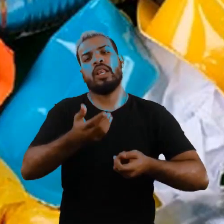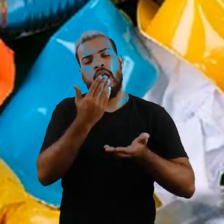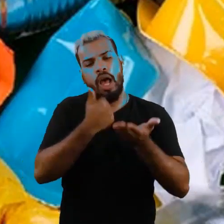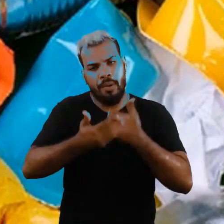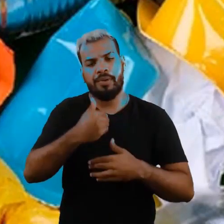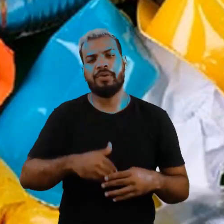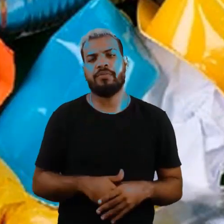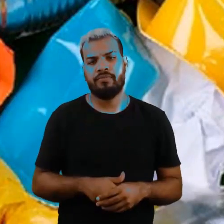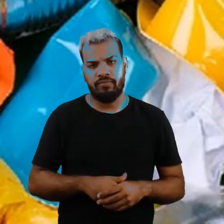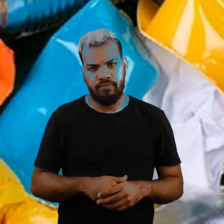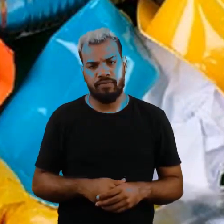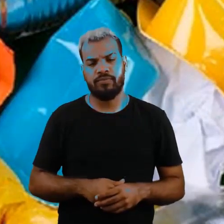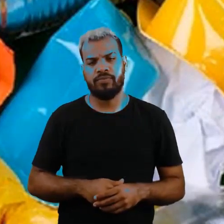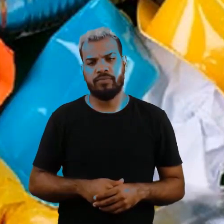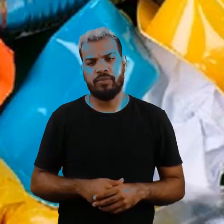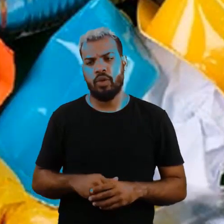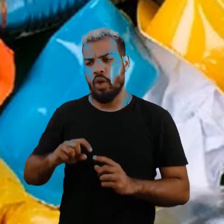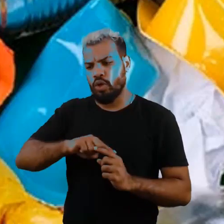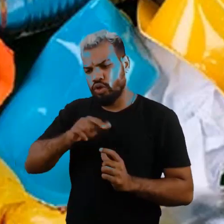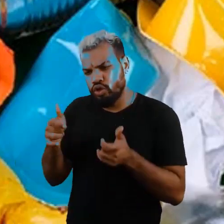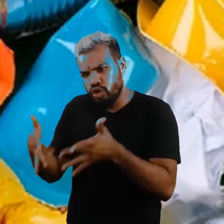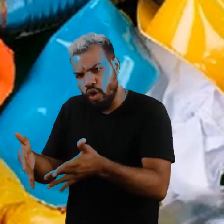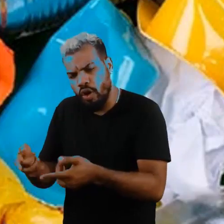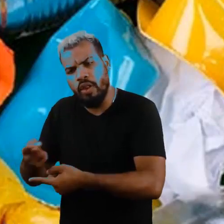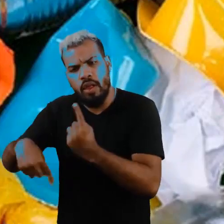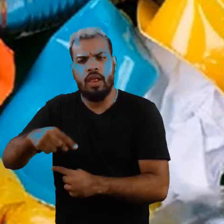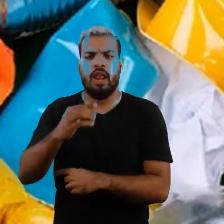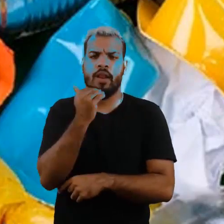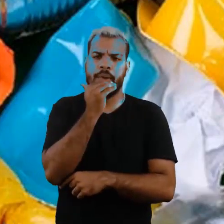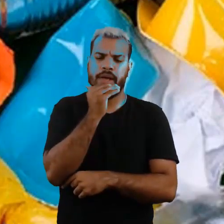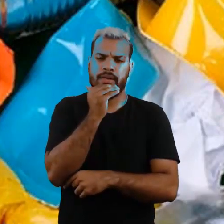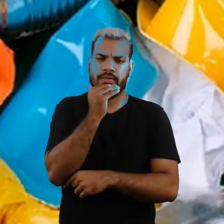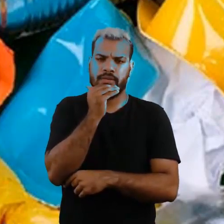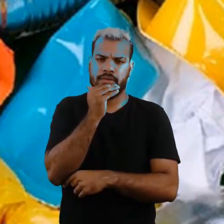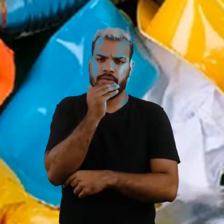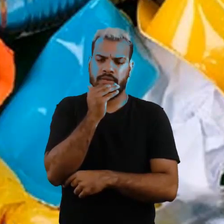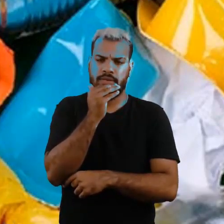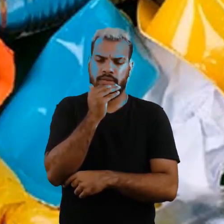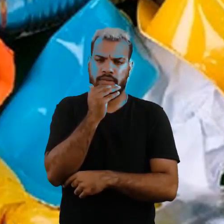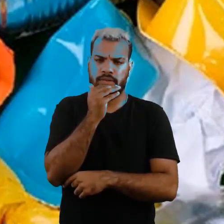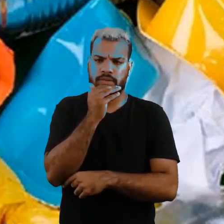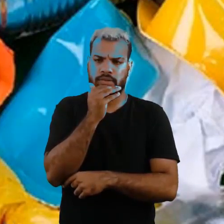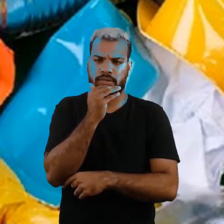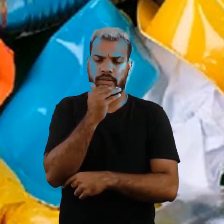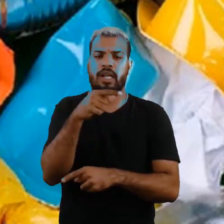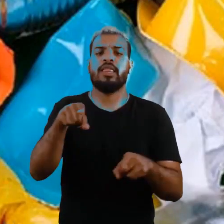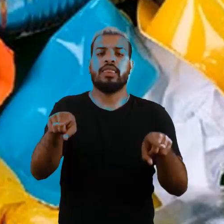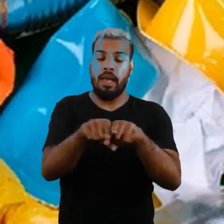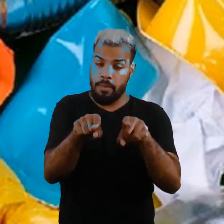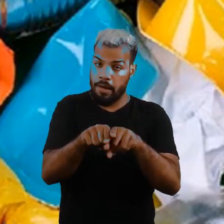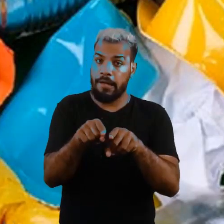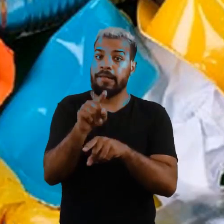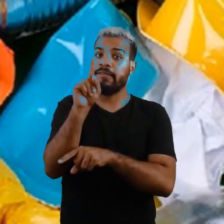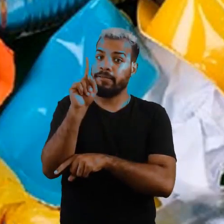tornar alimentos, certo? Inspirados nos ciclos naturais, os resíduos eles devem ser alimentos